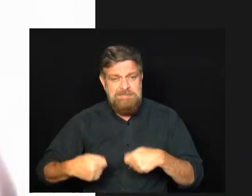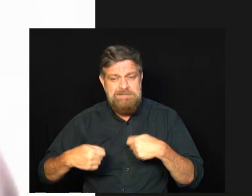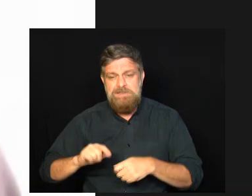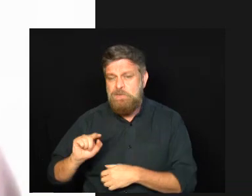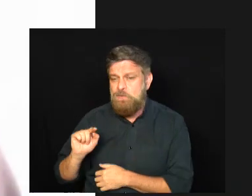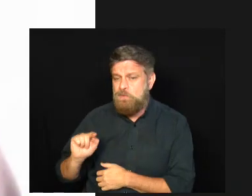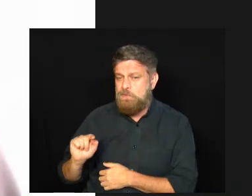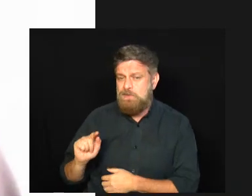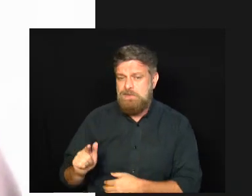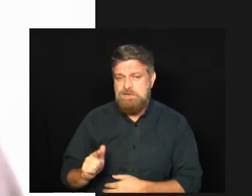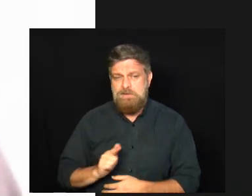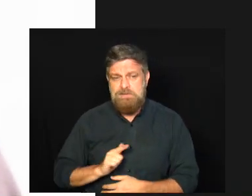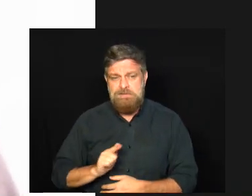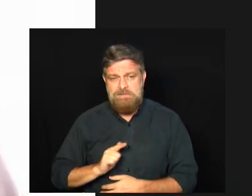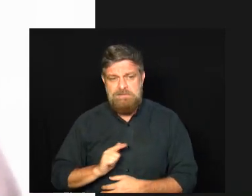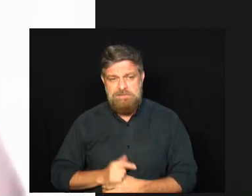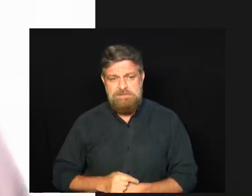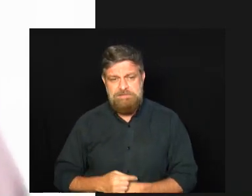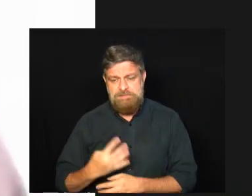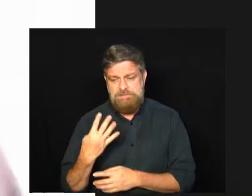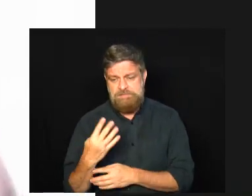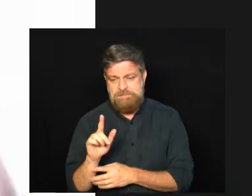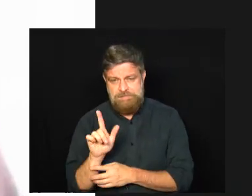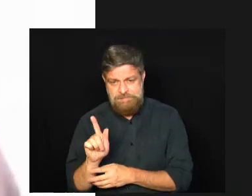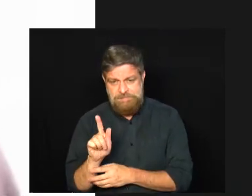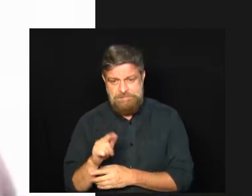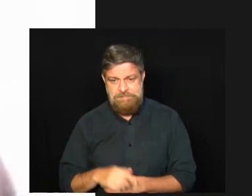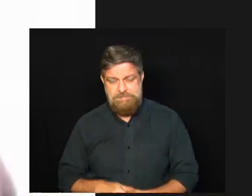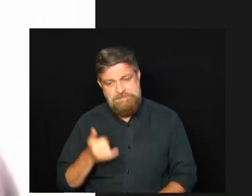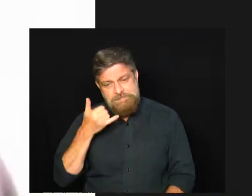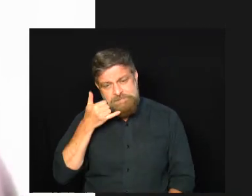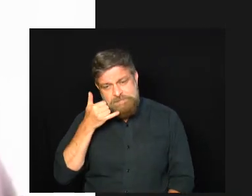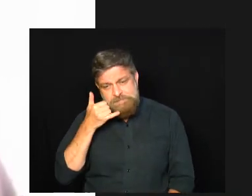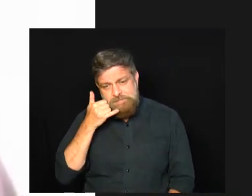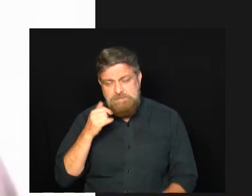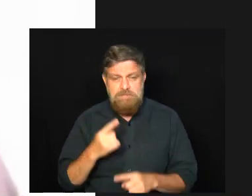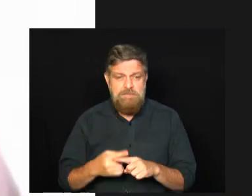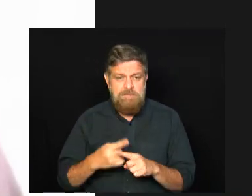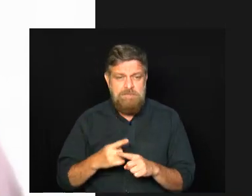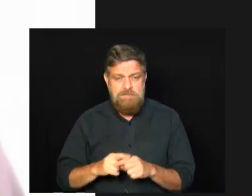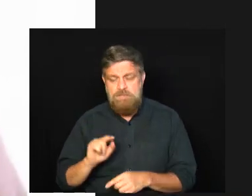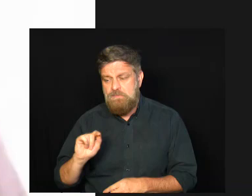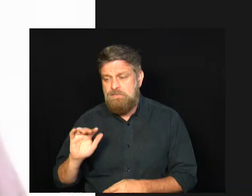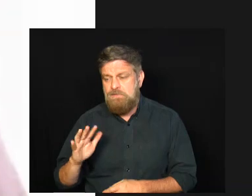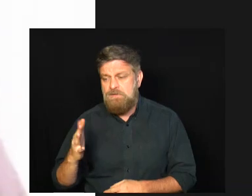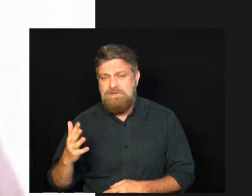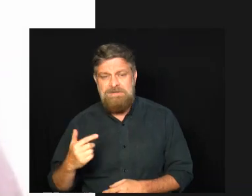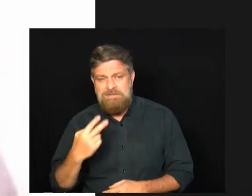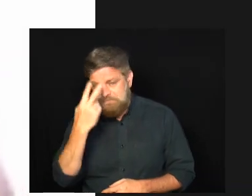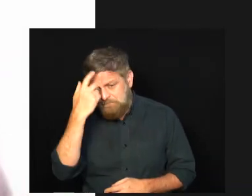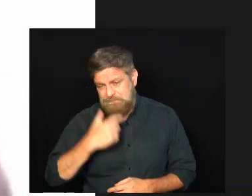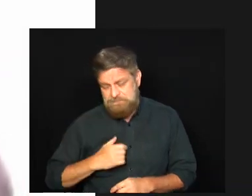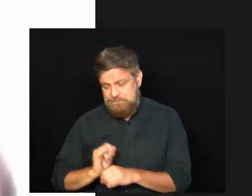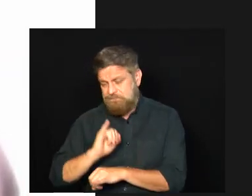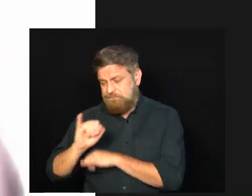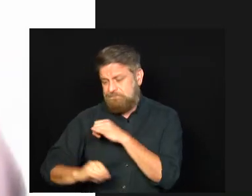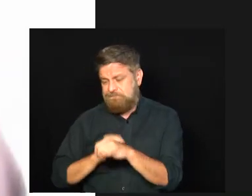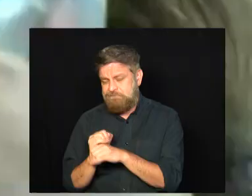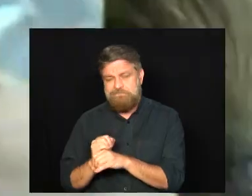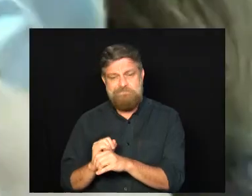do 4G aqui do meu iPhone, porque não estou sem internet,